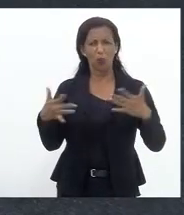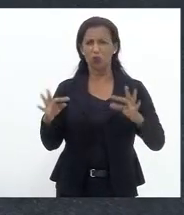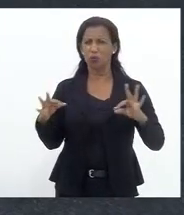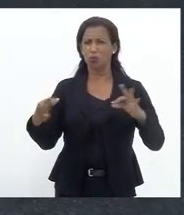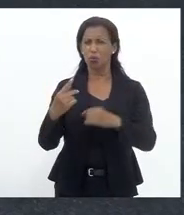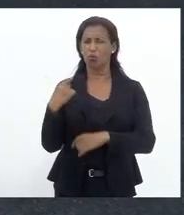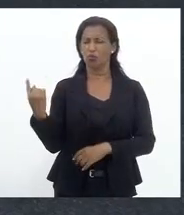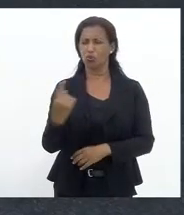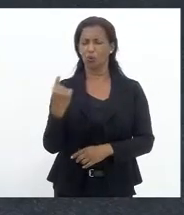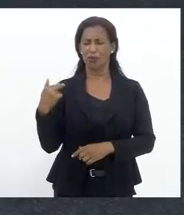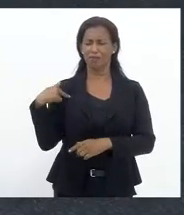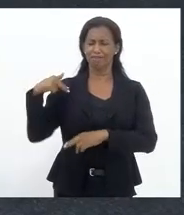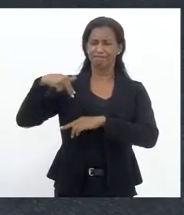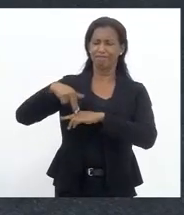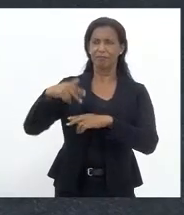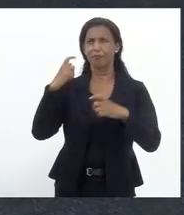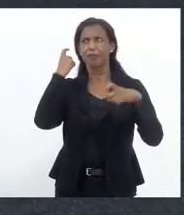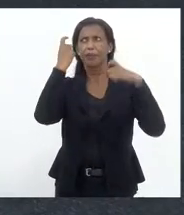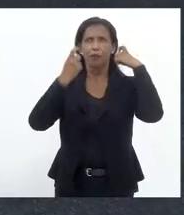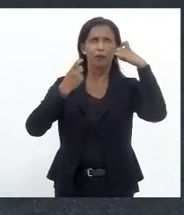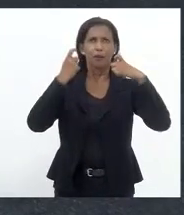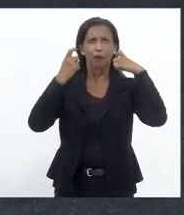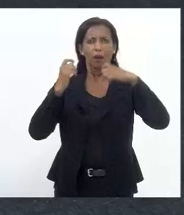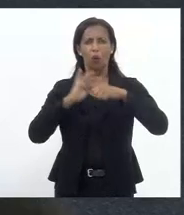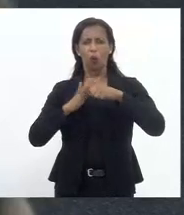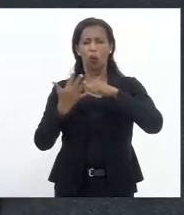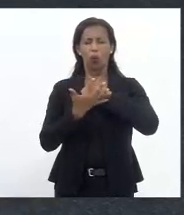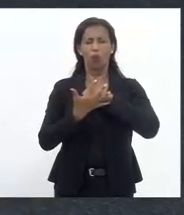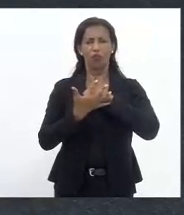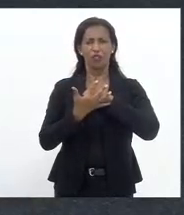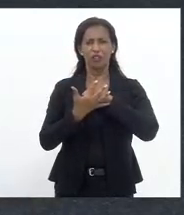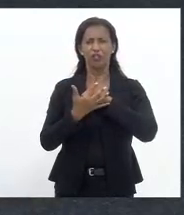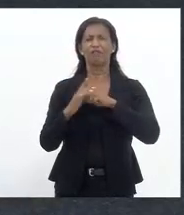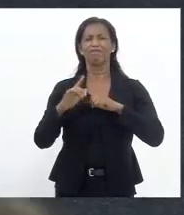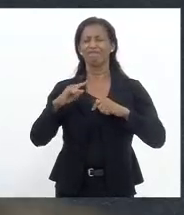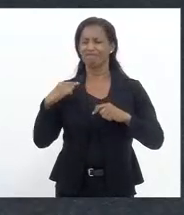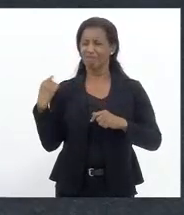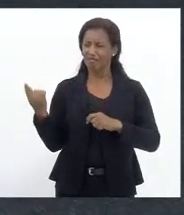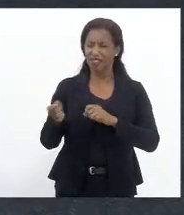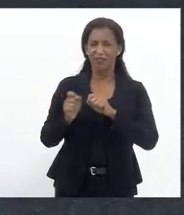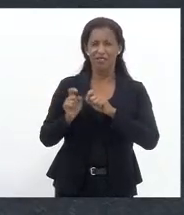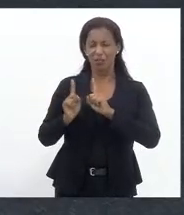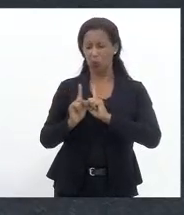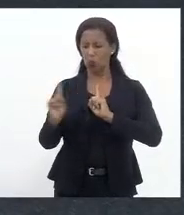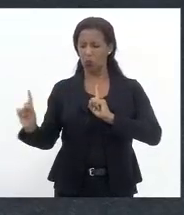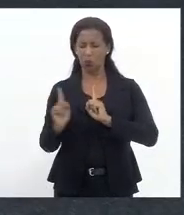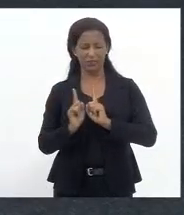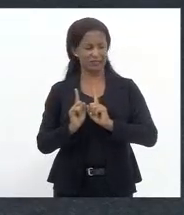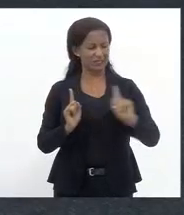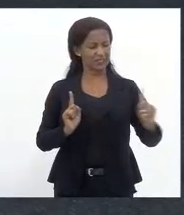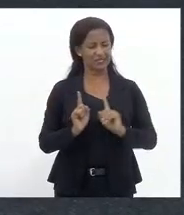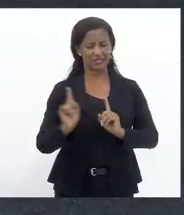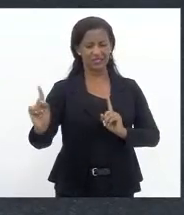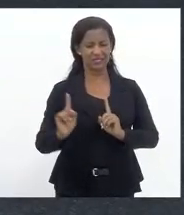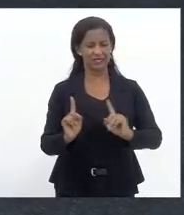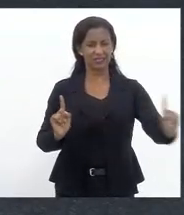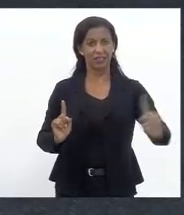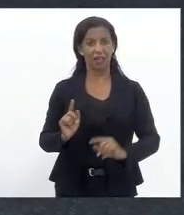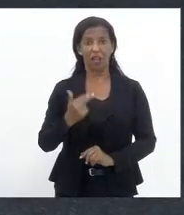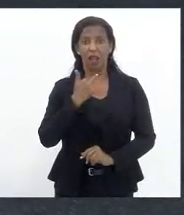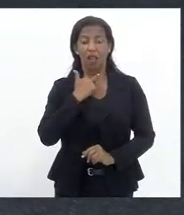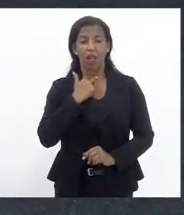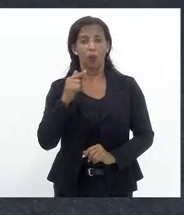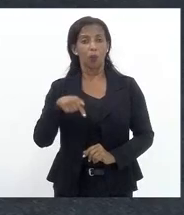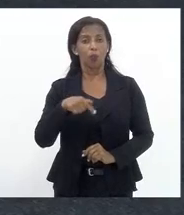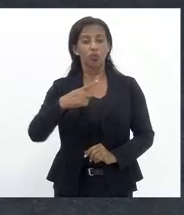nós estamos aqui preocupados com a Covid-19, fazendo distanciamento social, não era